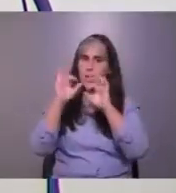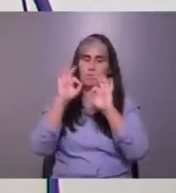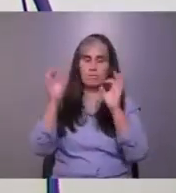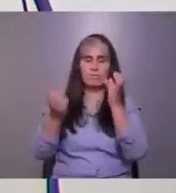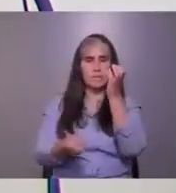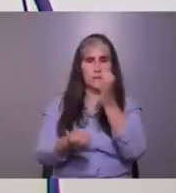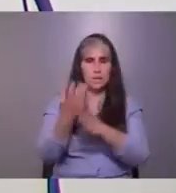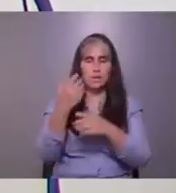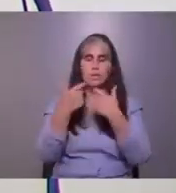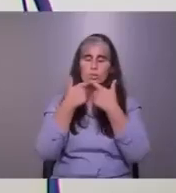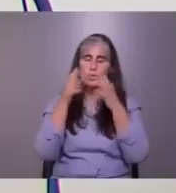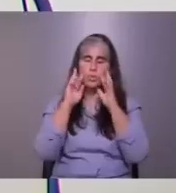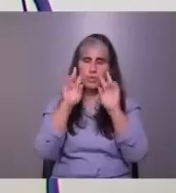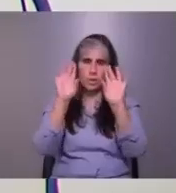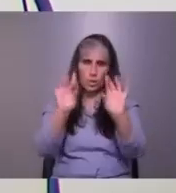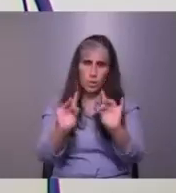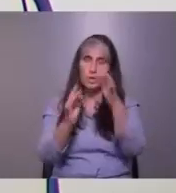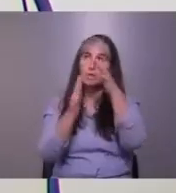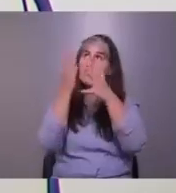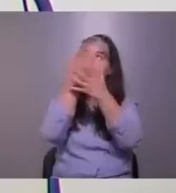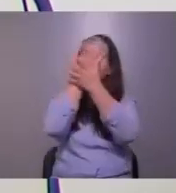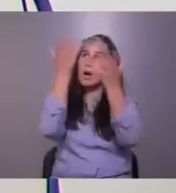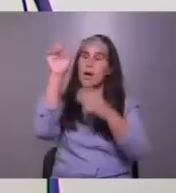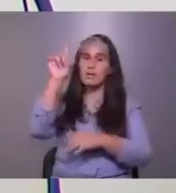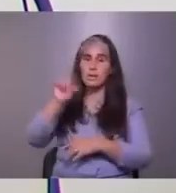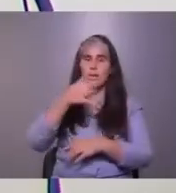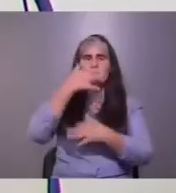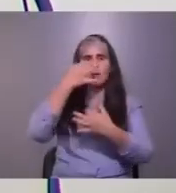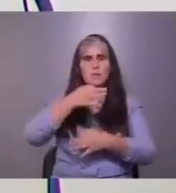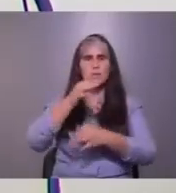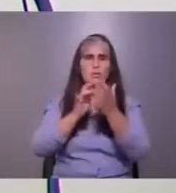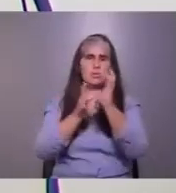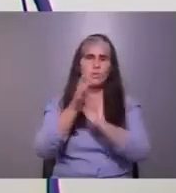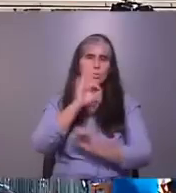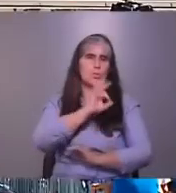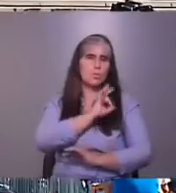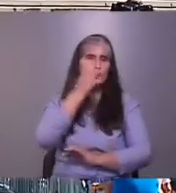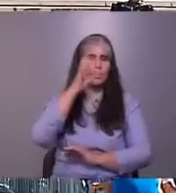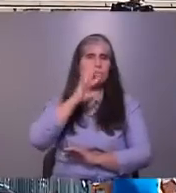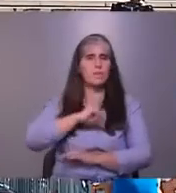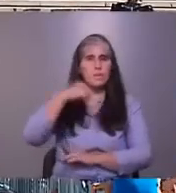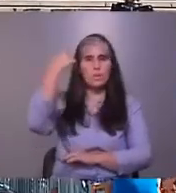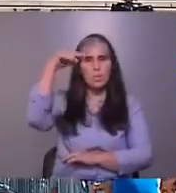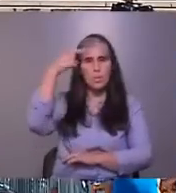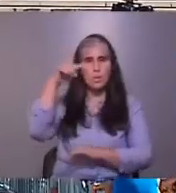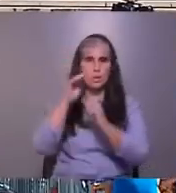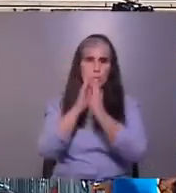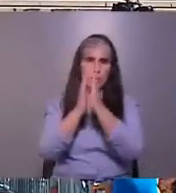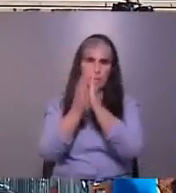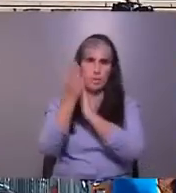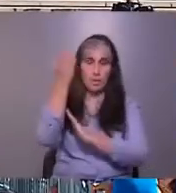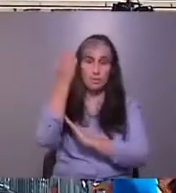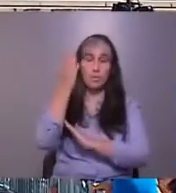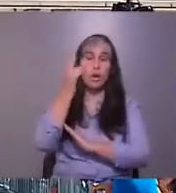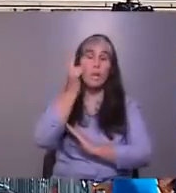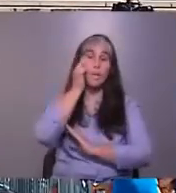coisas visíveis e invisíveis. Creio em um só Senhor Jesus Cristo, Filho unigénito de Deus,